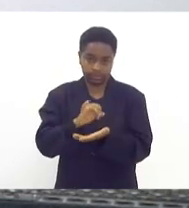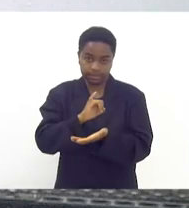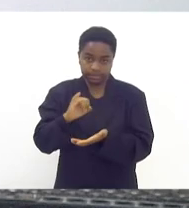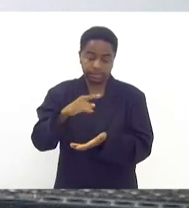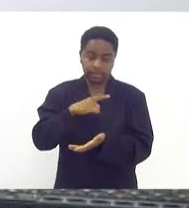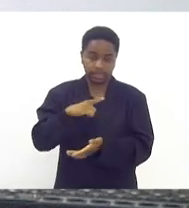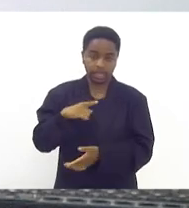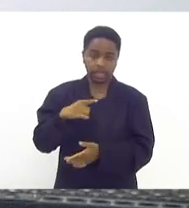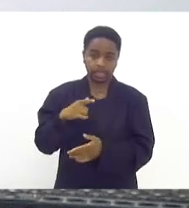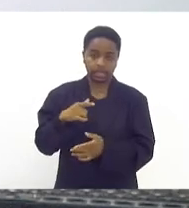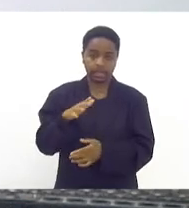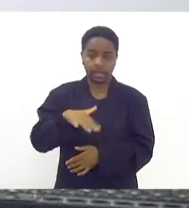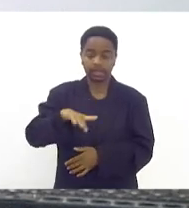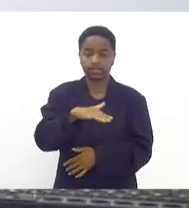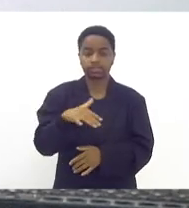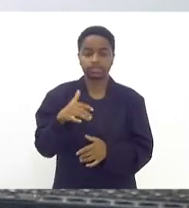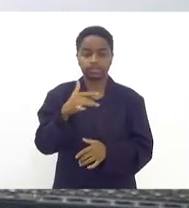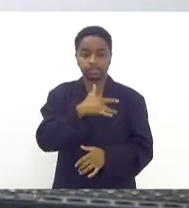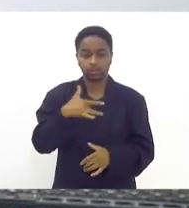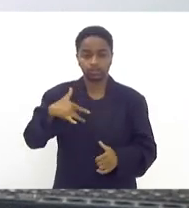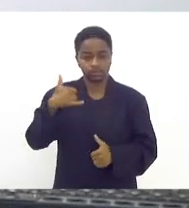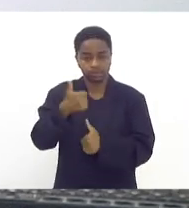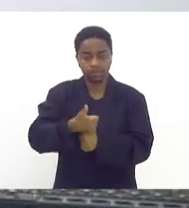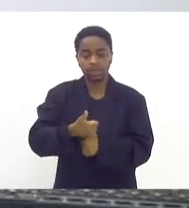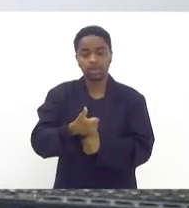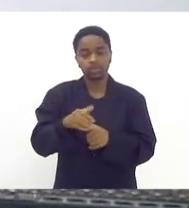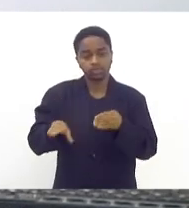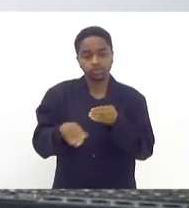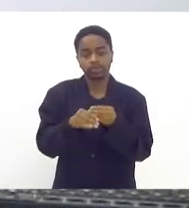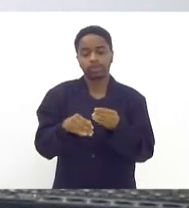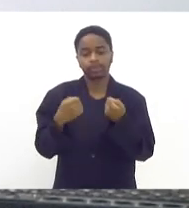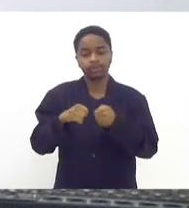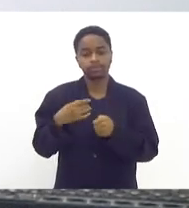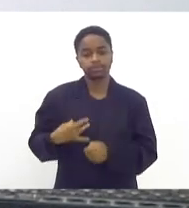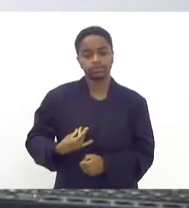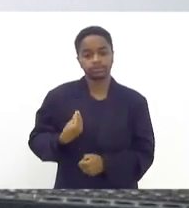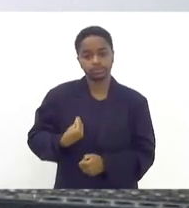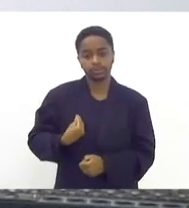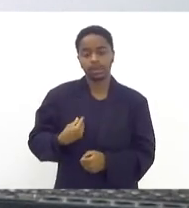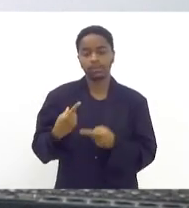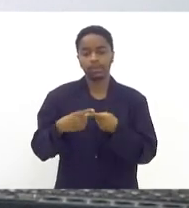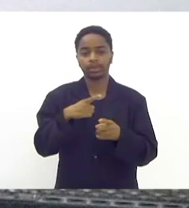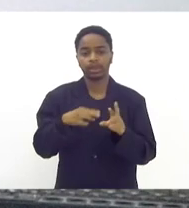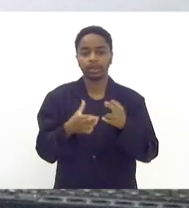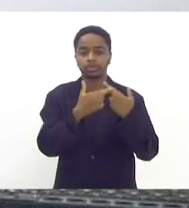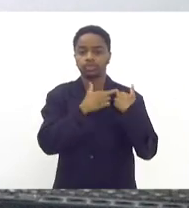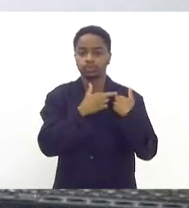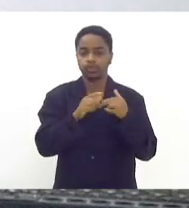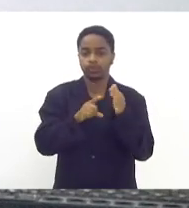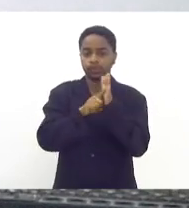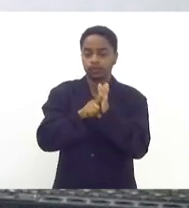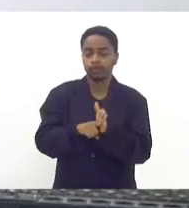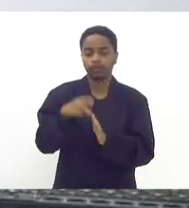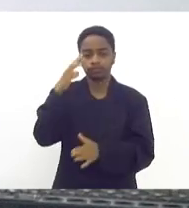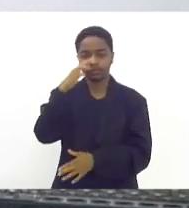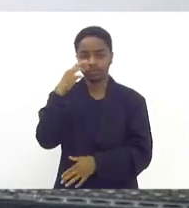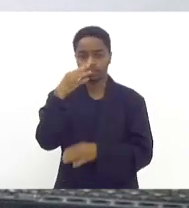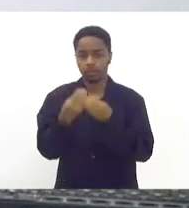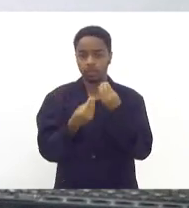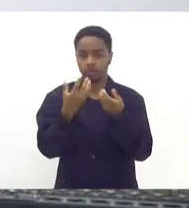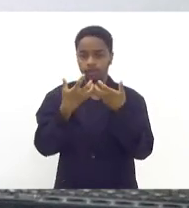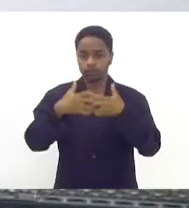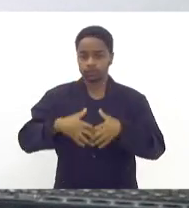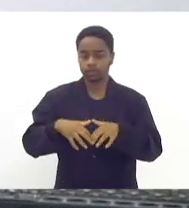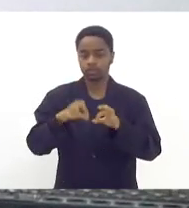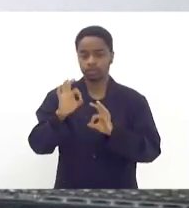saúde suplementar precisa est Presente porque ela tem responsabilidade não só de fiscalizar o funcionamento dos planos mas